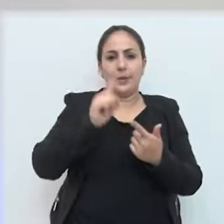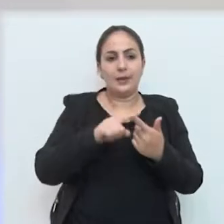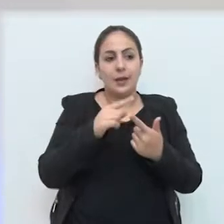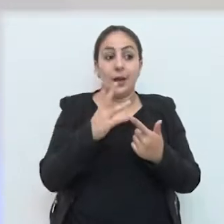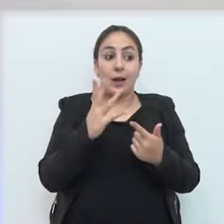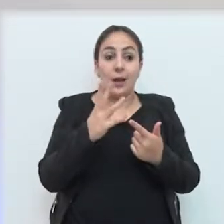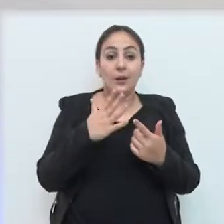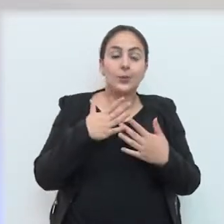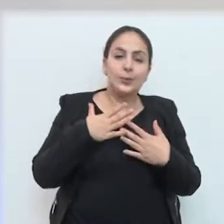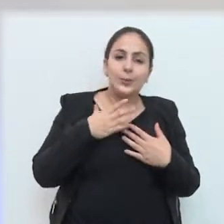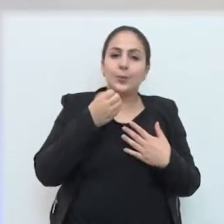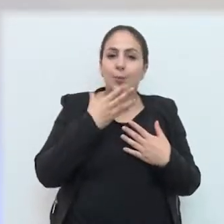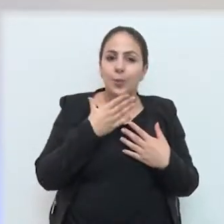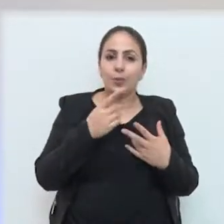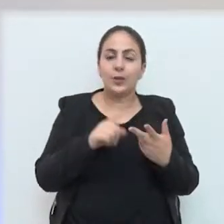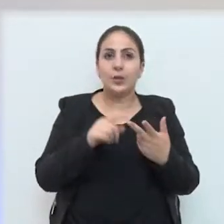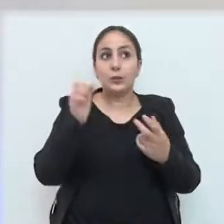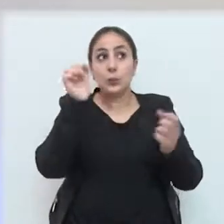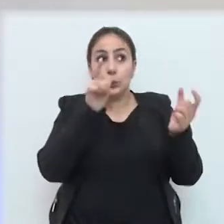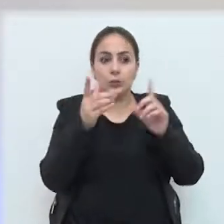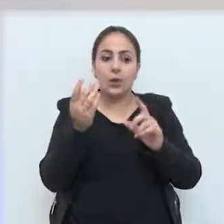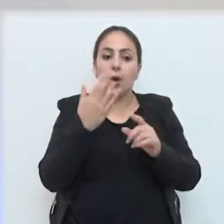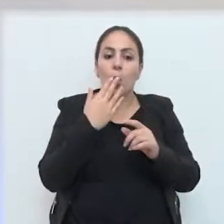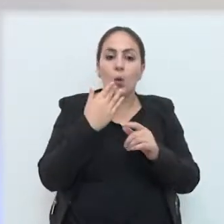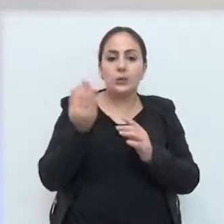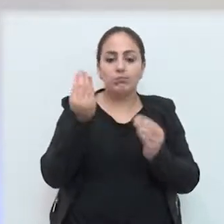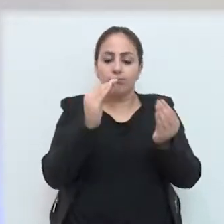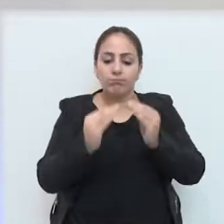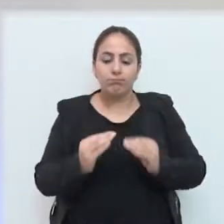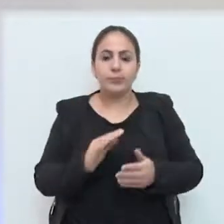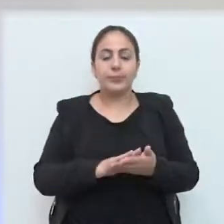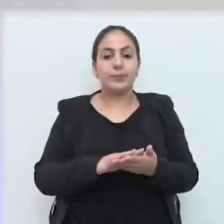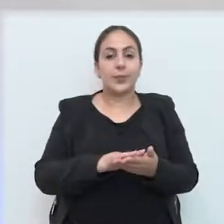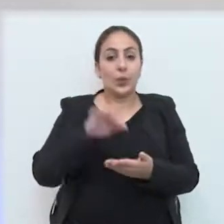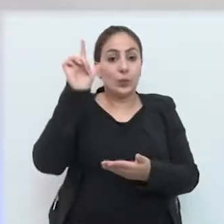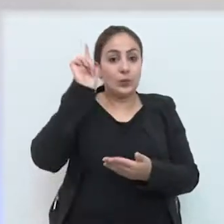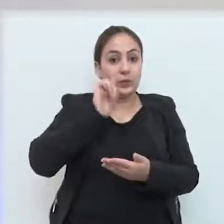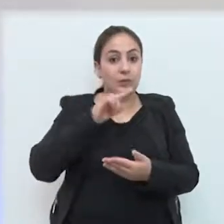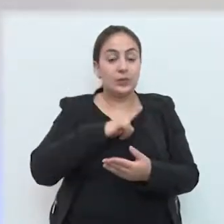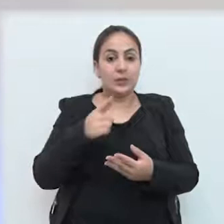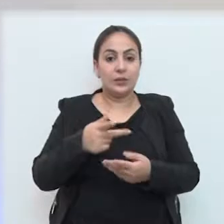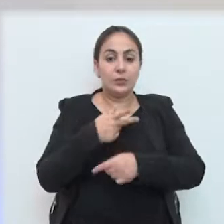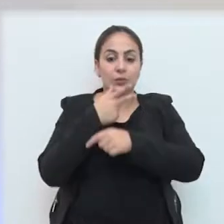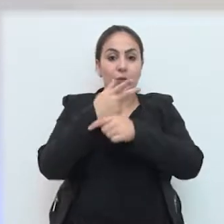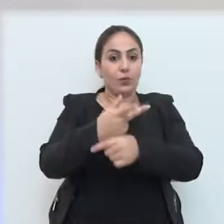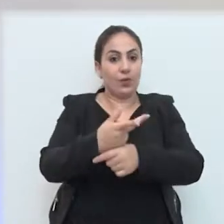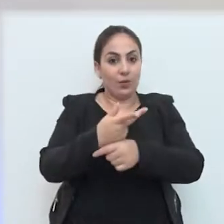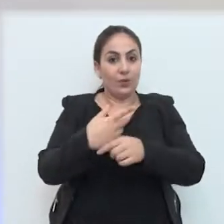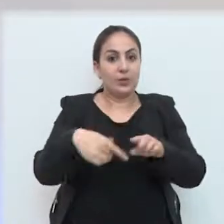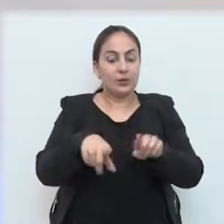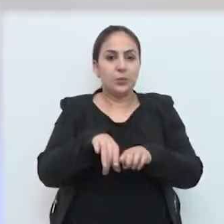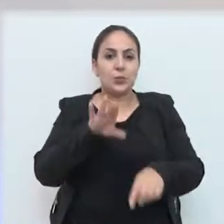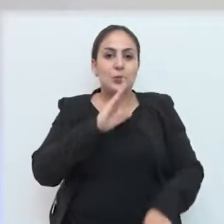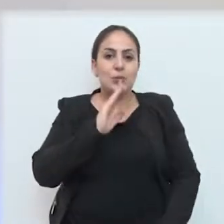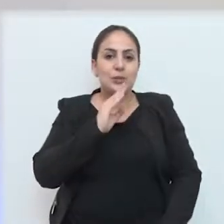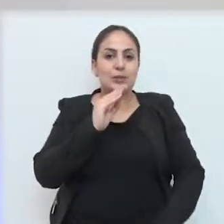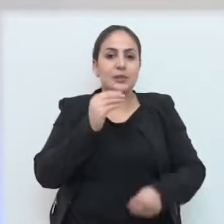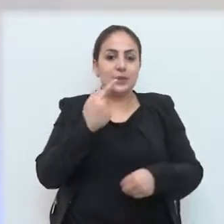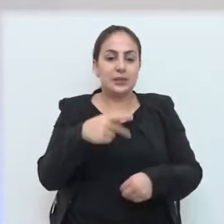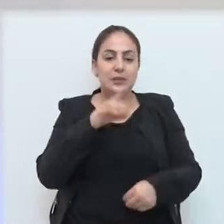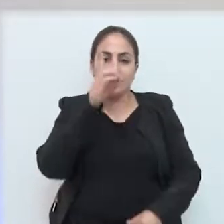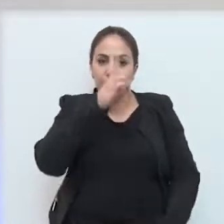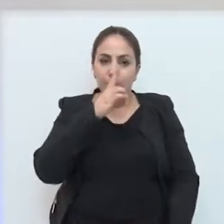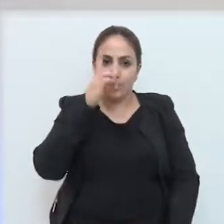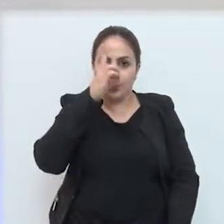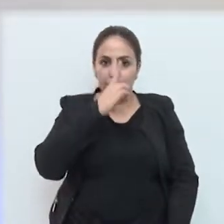criatividade, harmonia, iluminação, formas e cores. Os vencedores receberão troféus e serão conhecidos